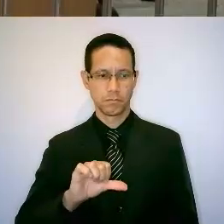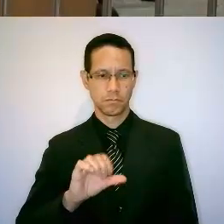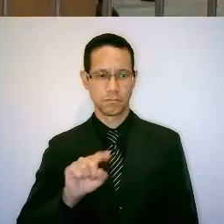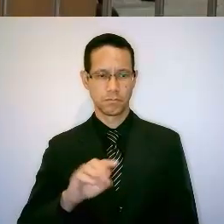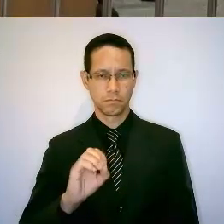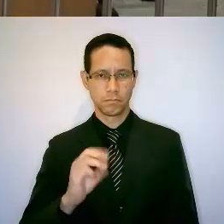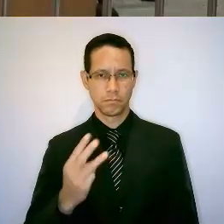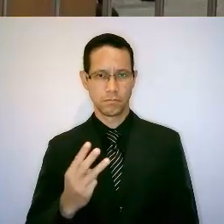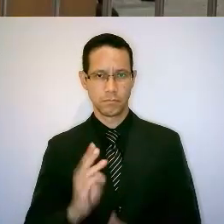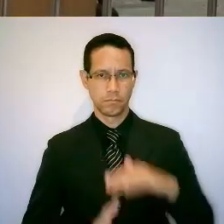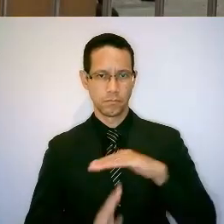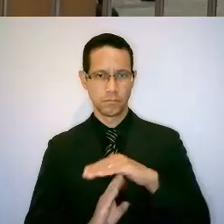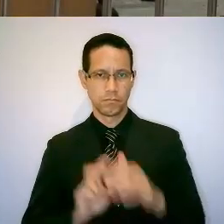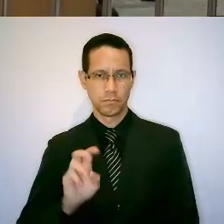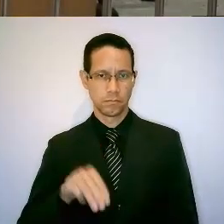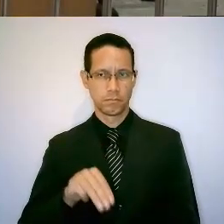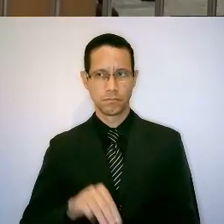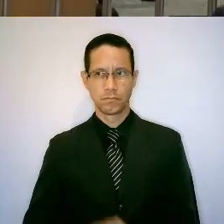cinco minutos